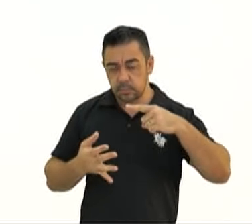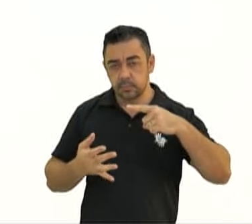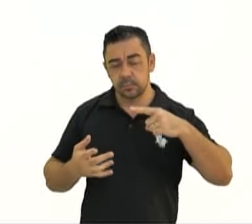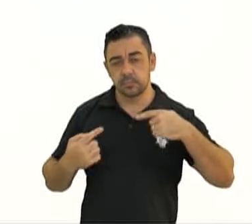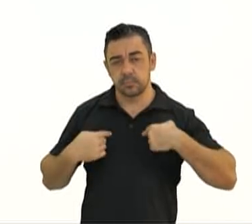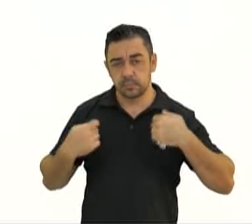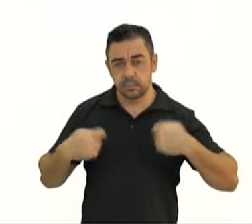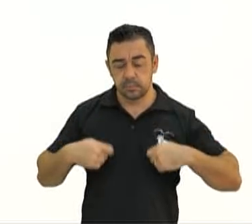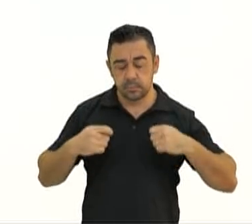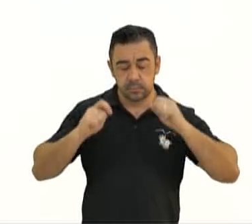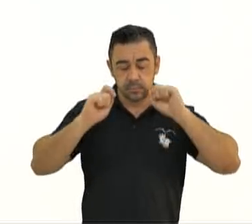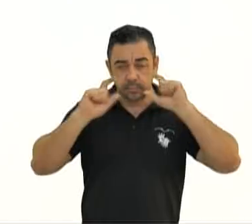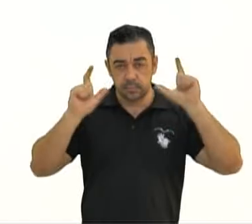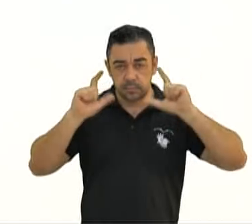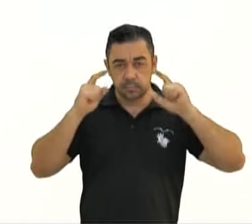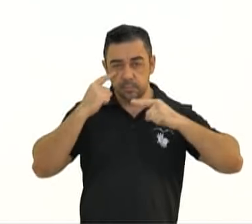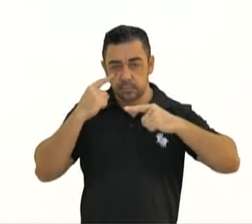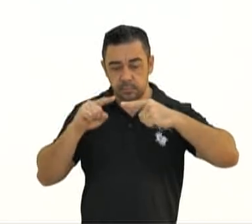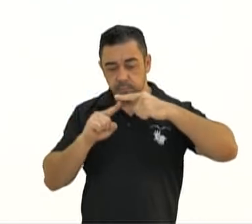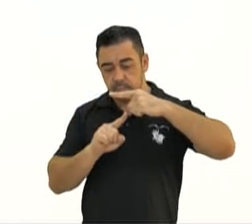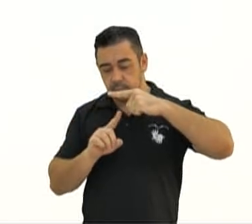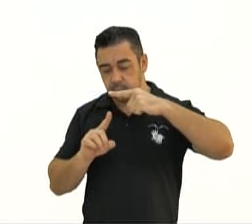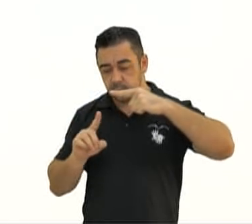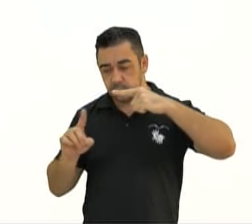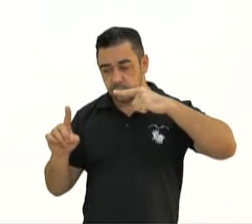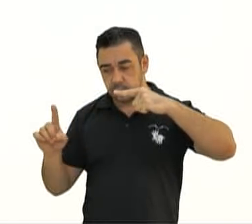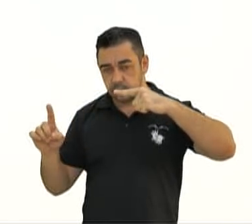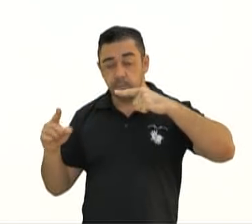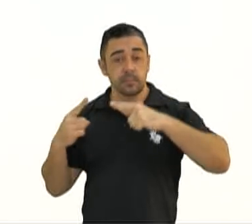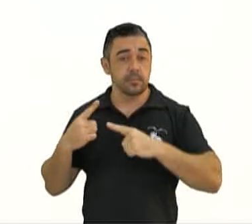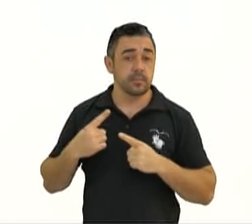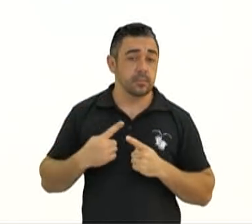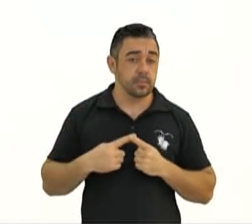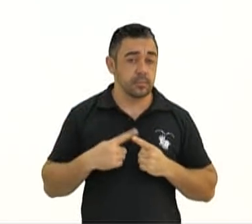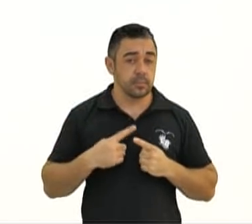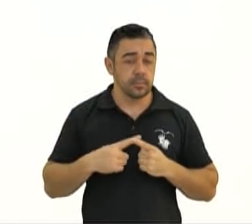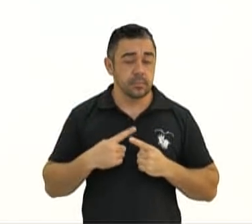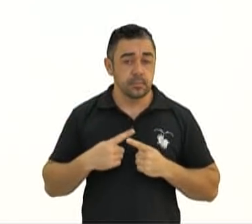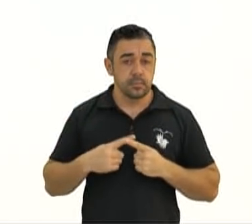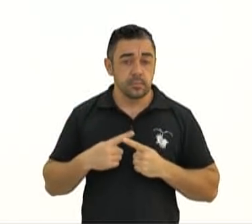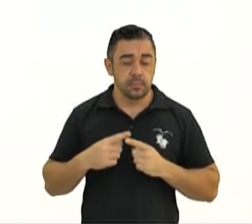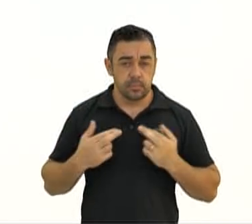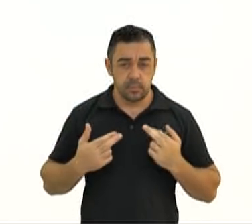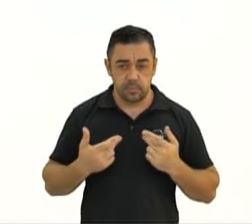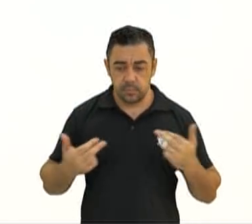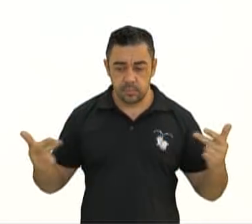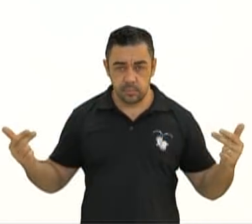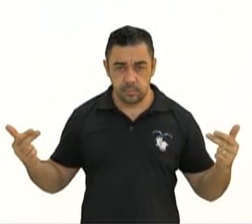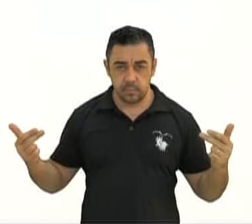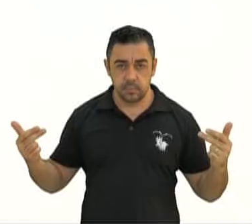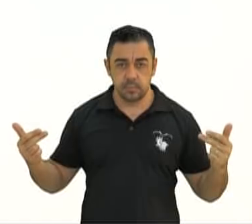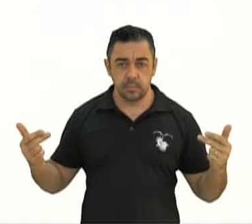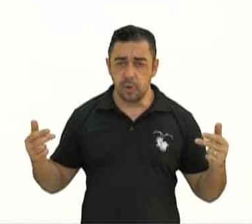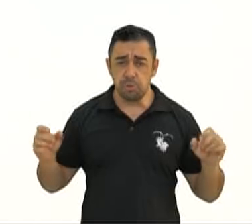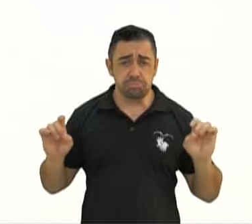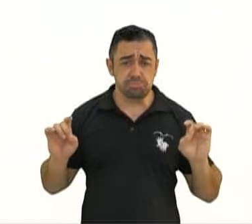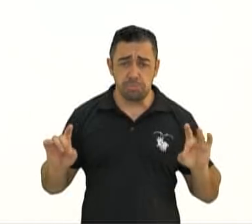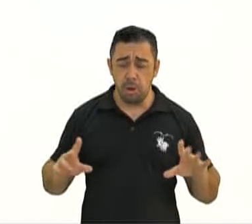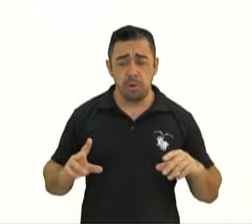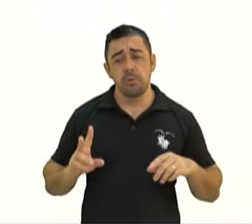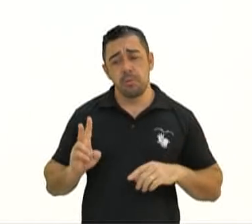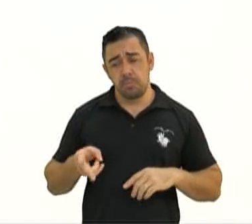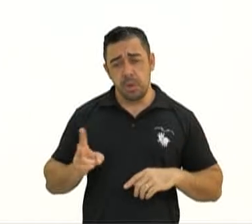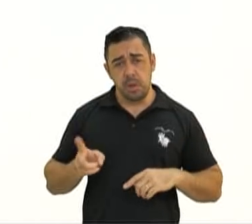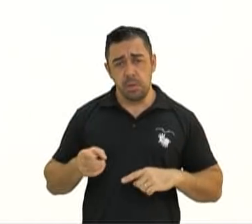tenho que ficar de olho nos denominadores. Por quê? Se os denominadores forem iguais, basta eu conservar